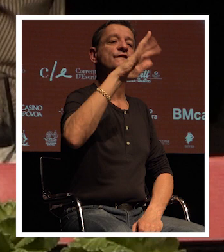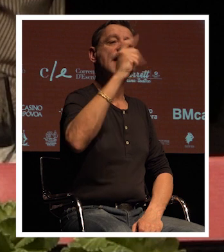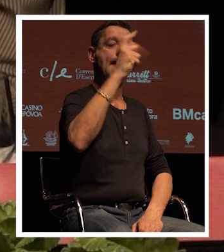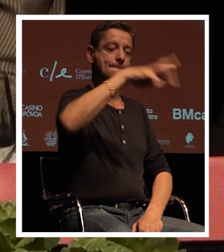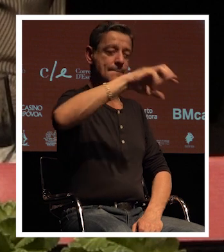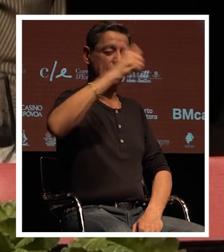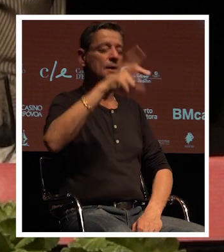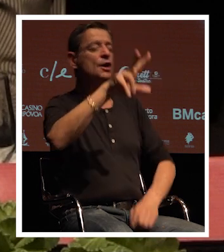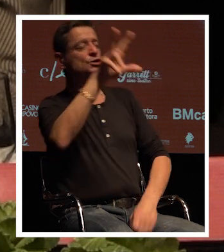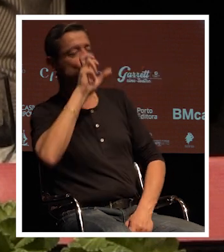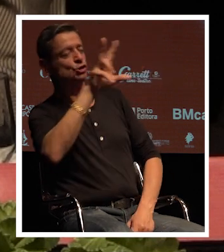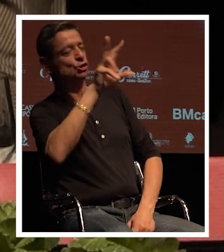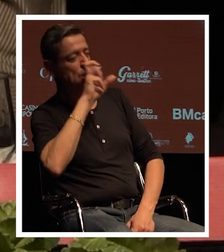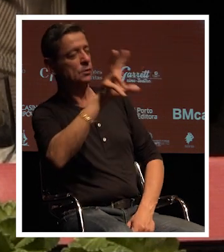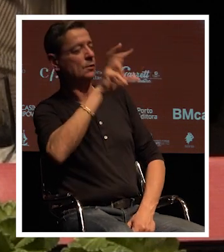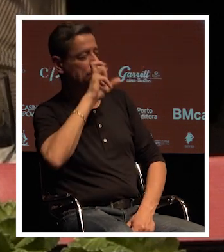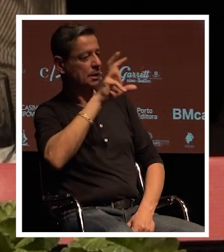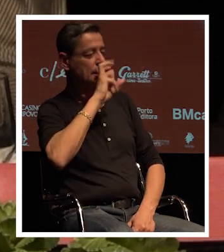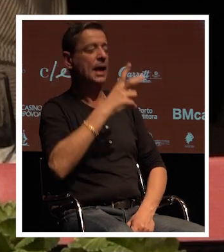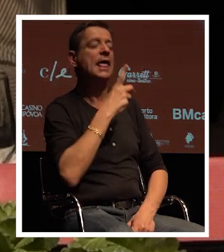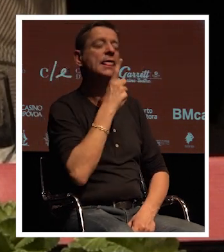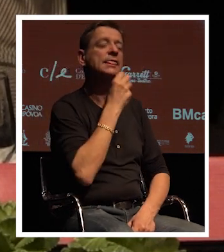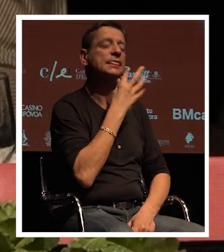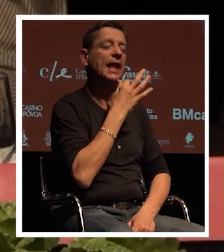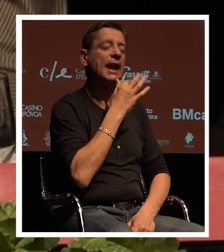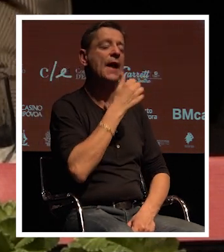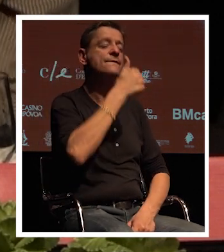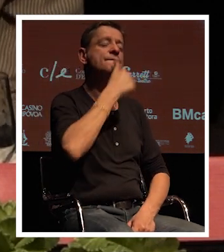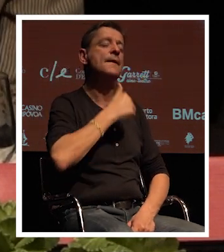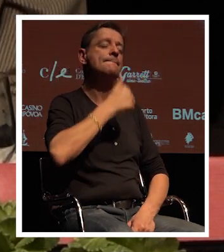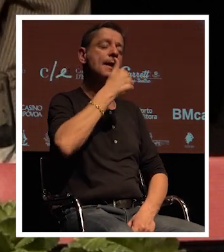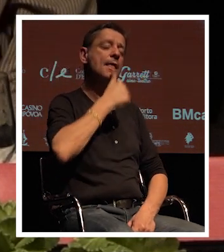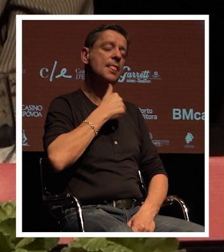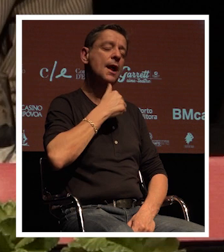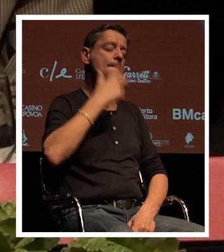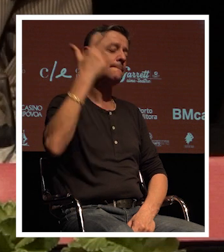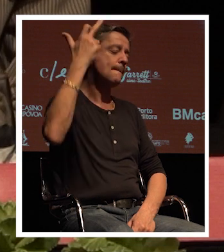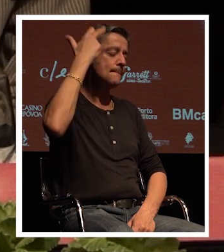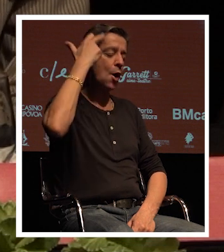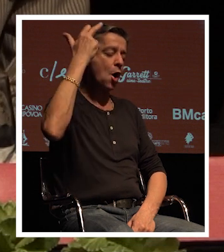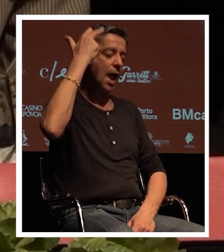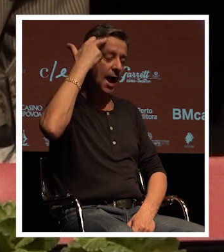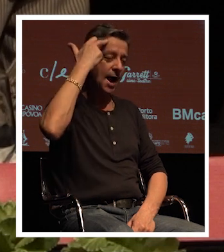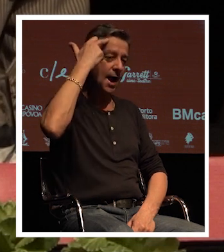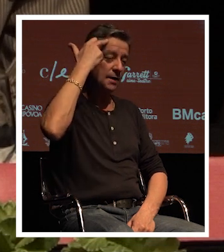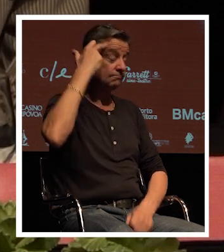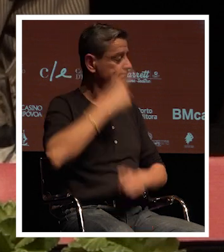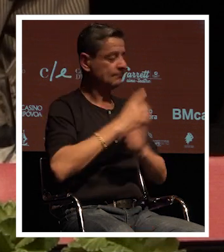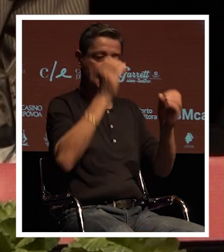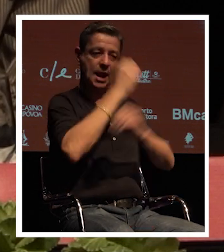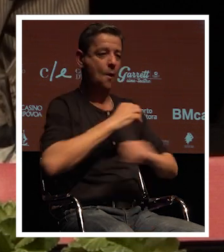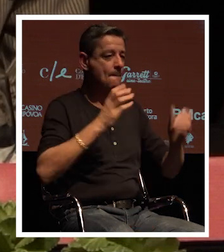queremos cheirando cheirando a terra vermelho e ganga memória do que não